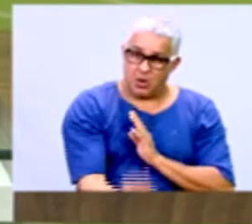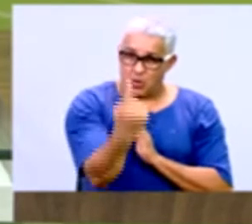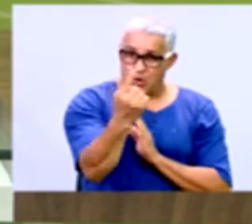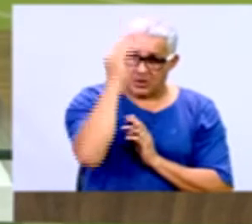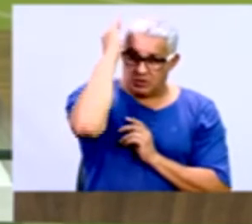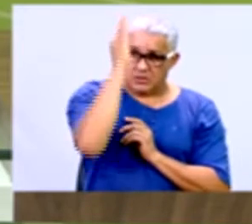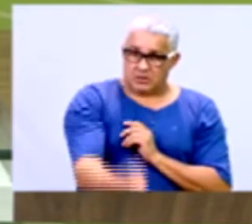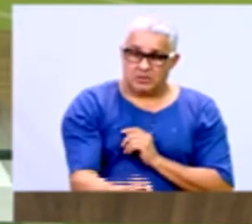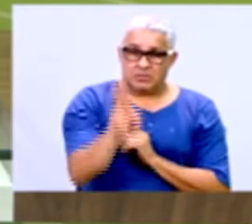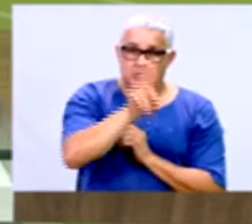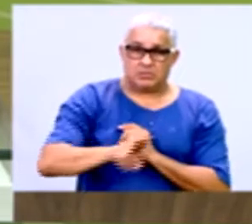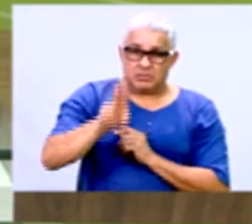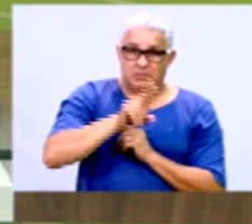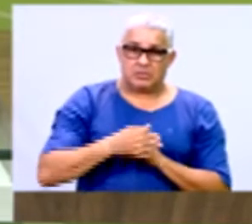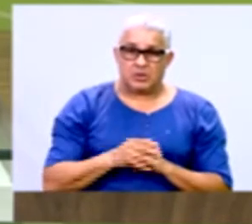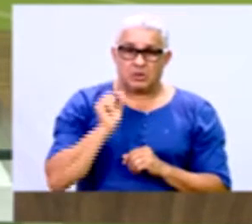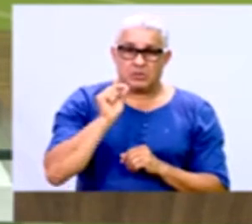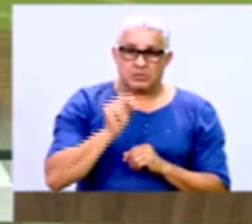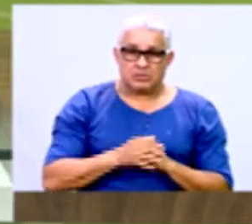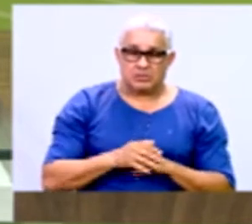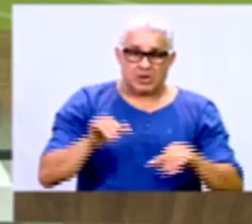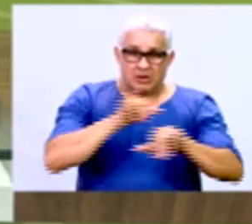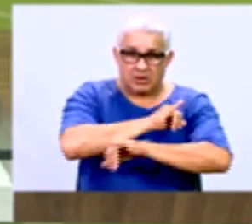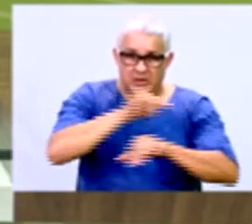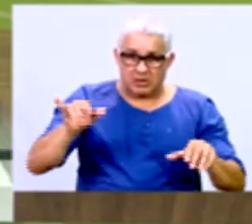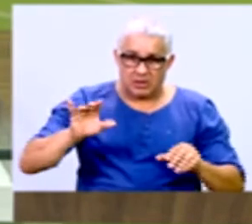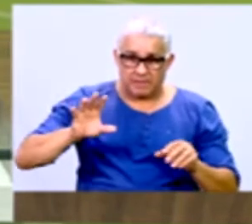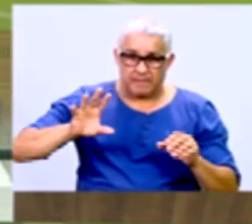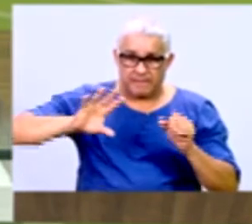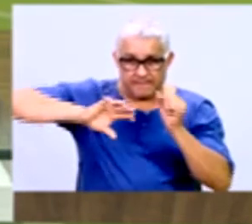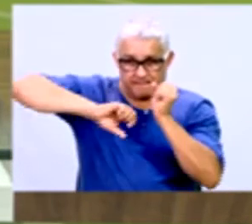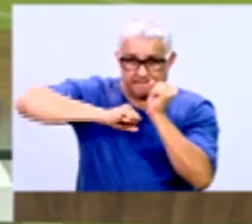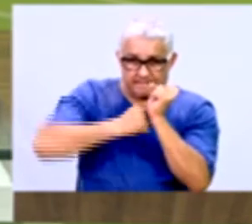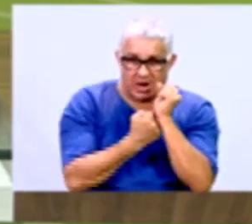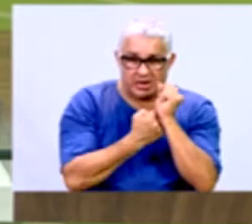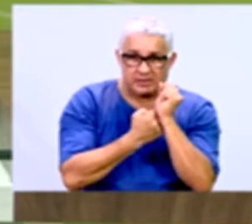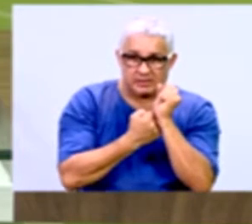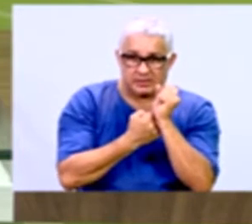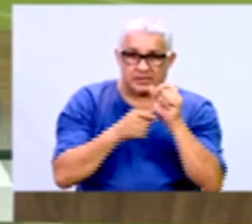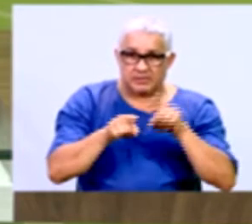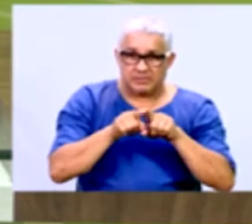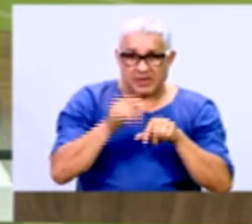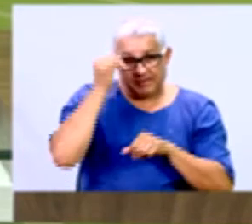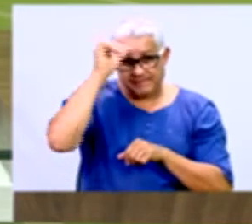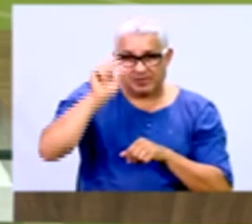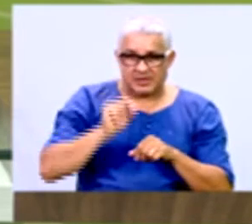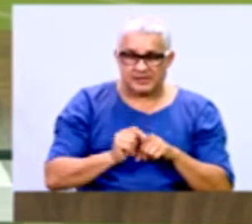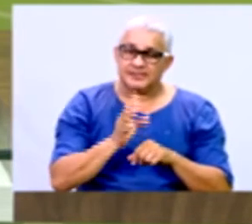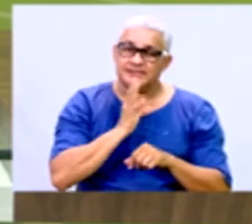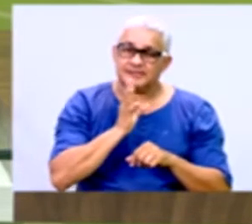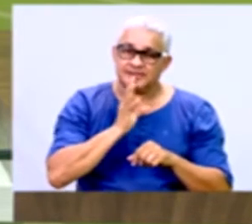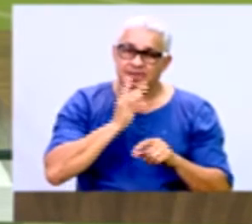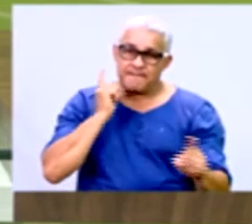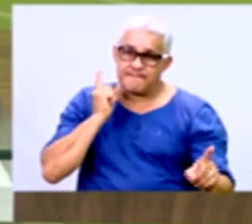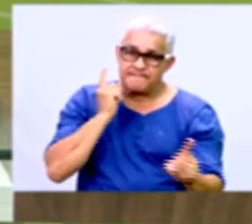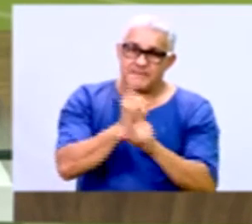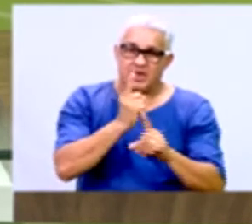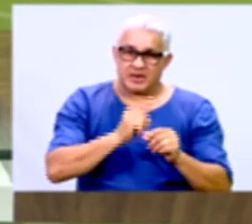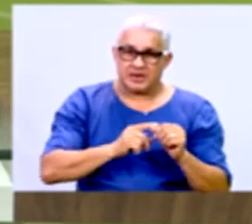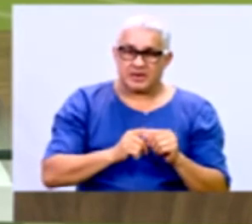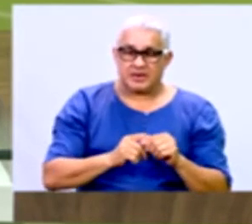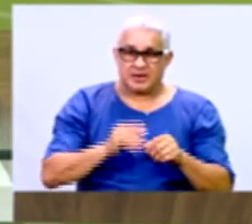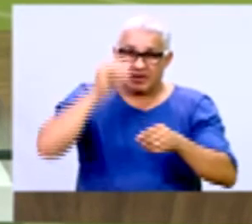é utilizado para criptografar uma informação e impedir que se tenha conhecimento